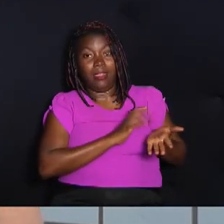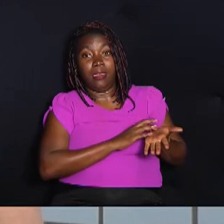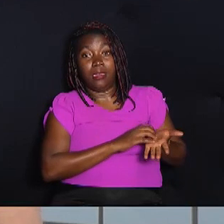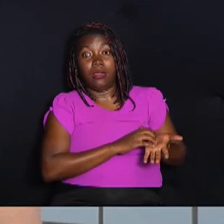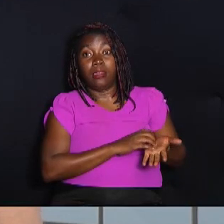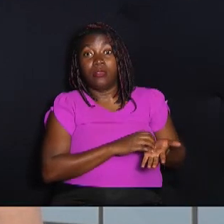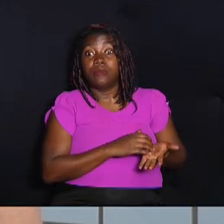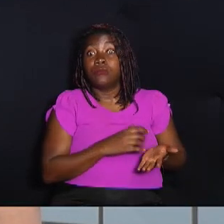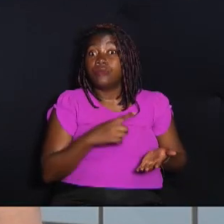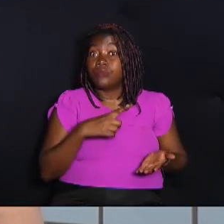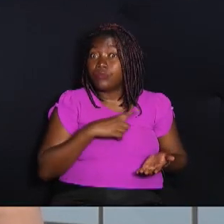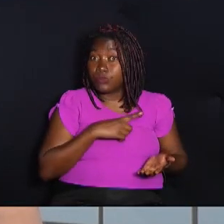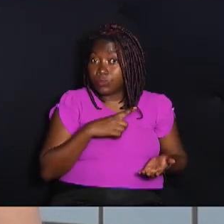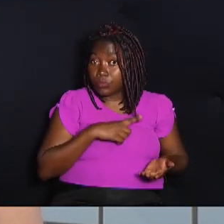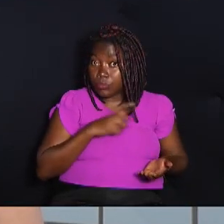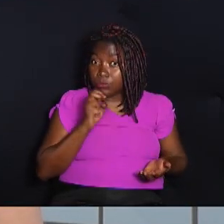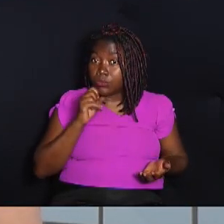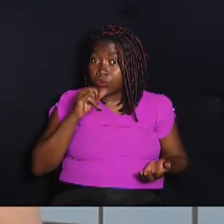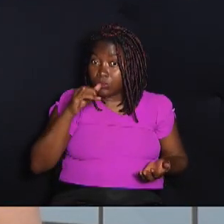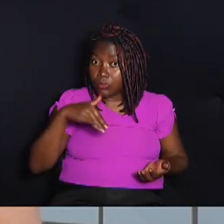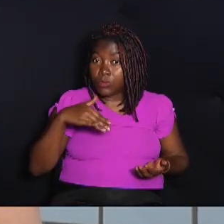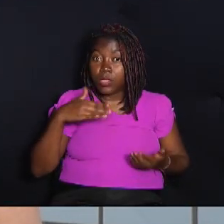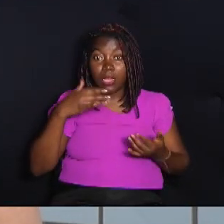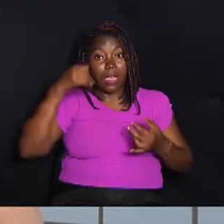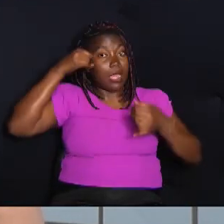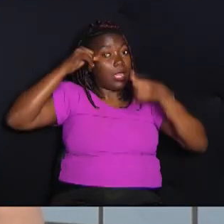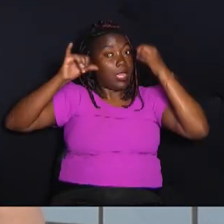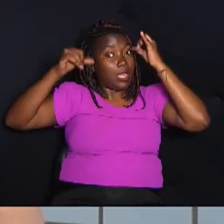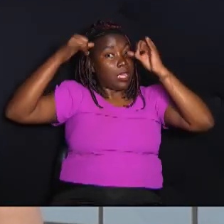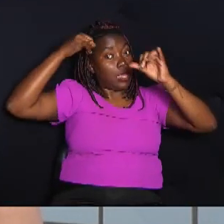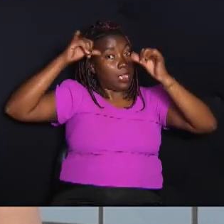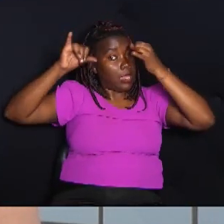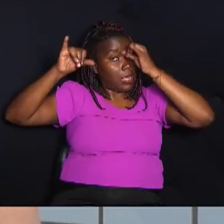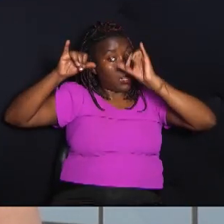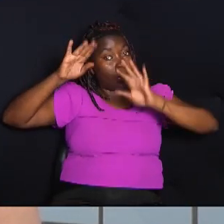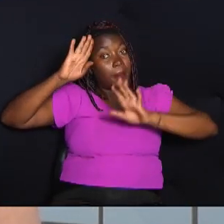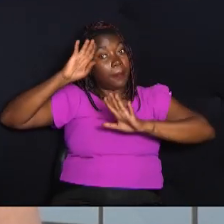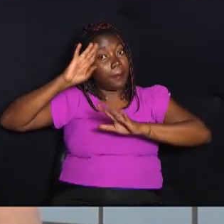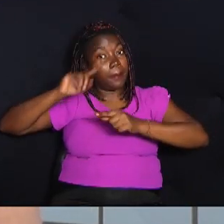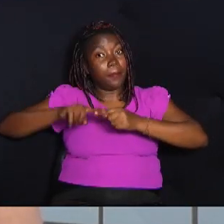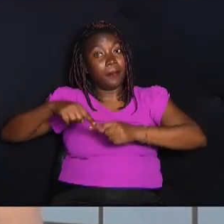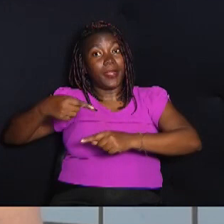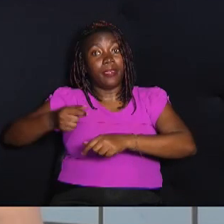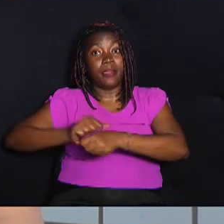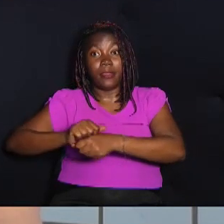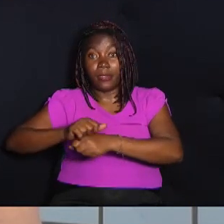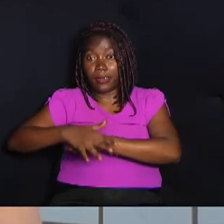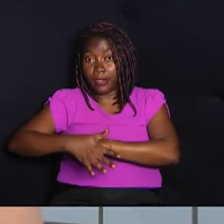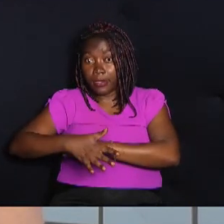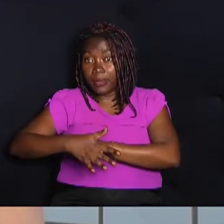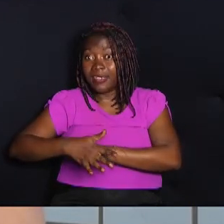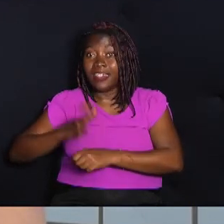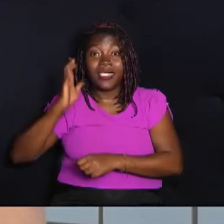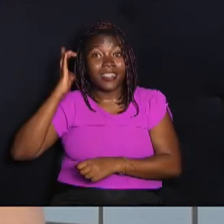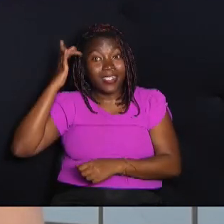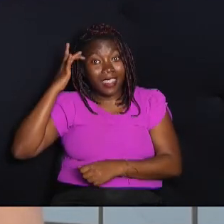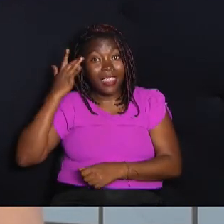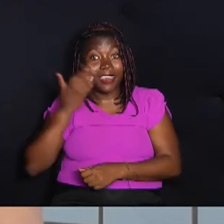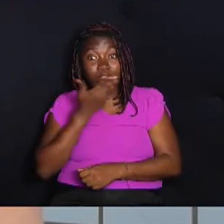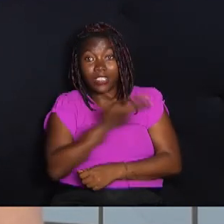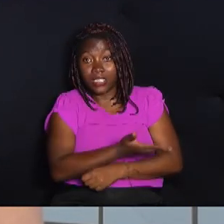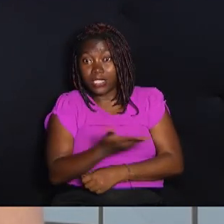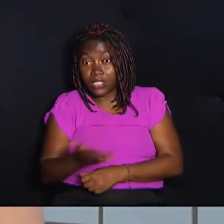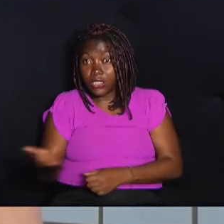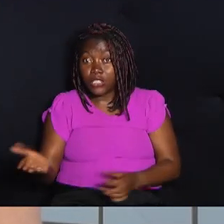que existe, sim, essa evitação social, principalmente pós-pandemia. E acho que esses grupos,